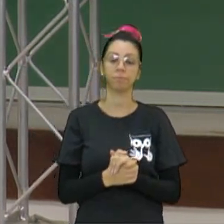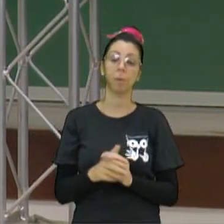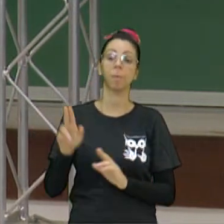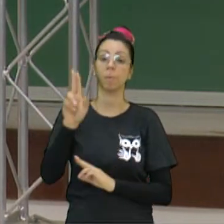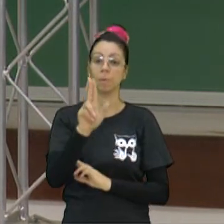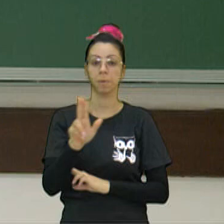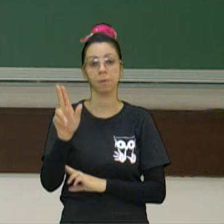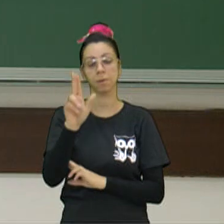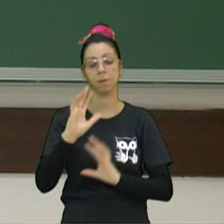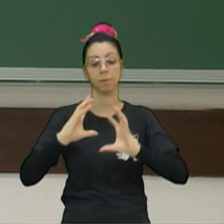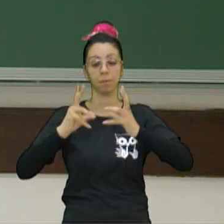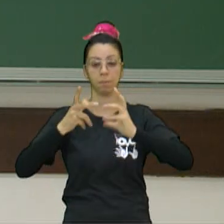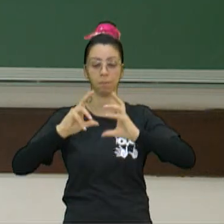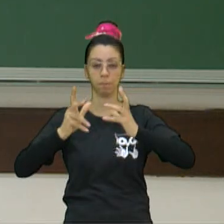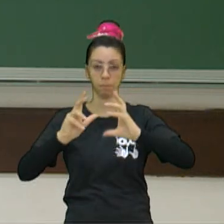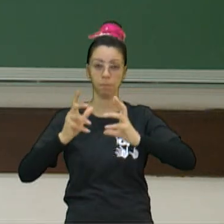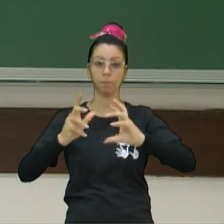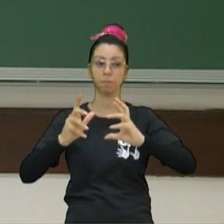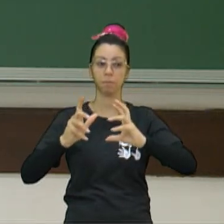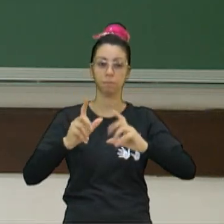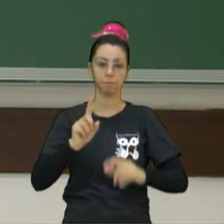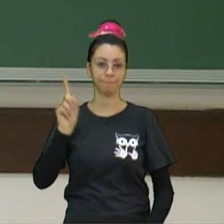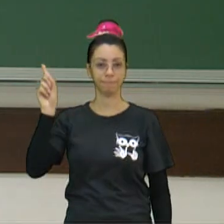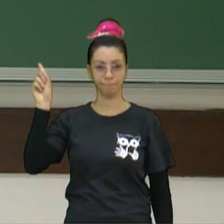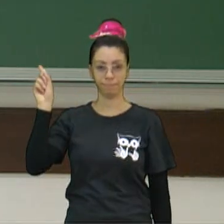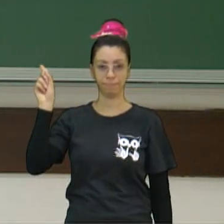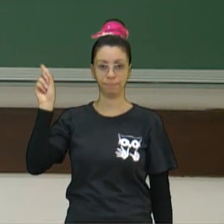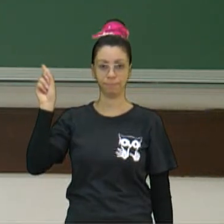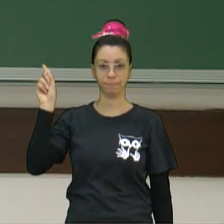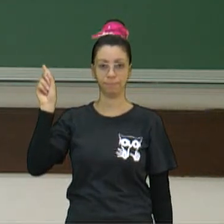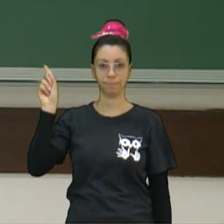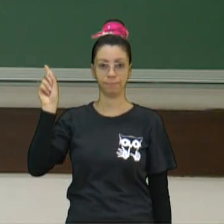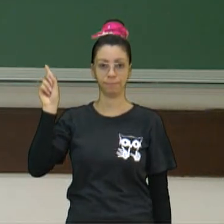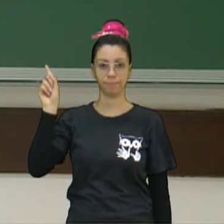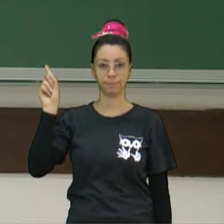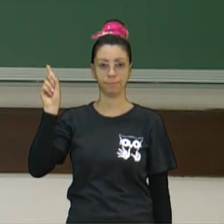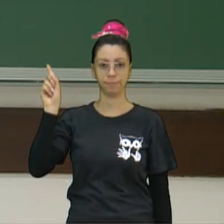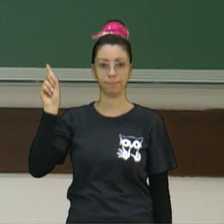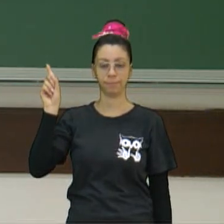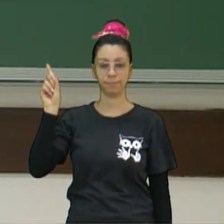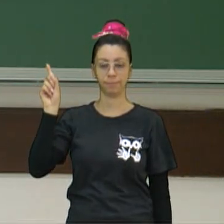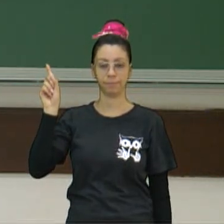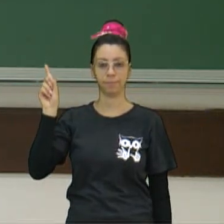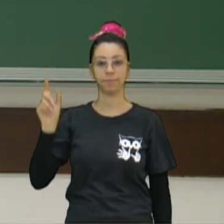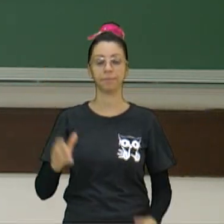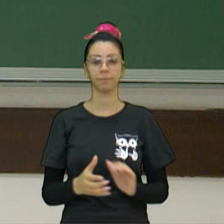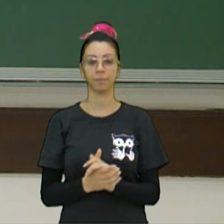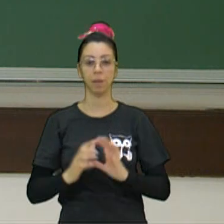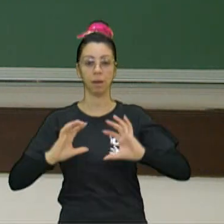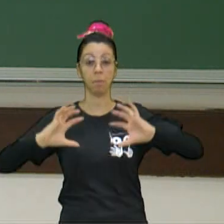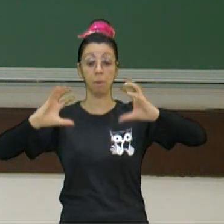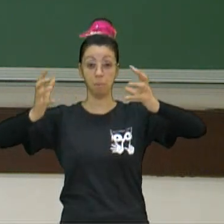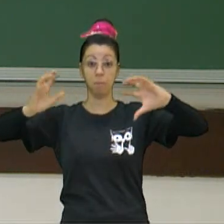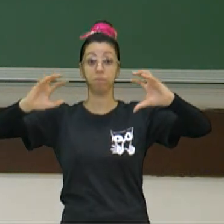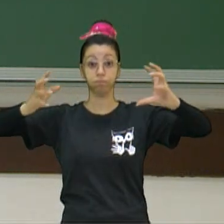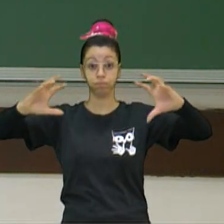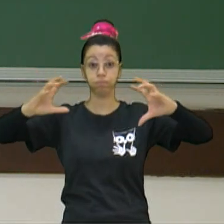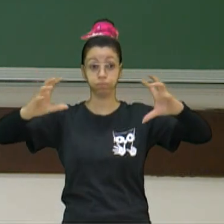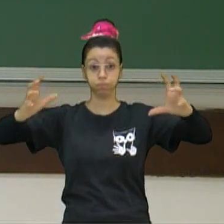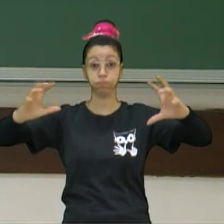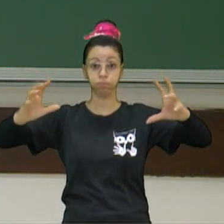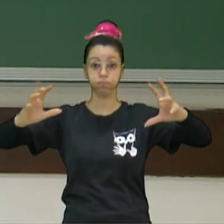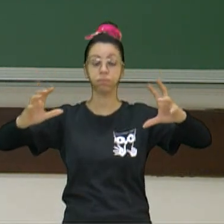bola é realizado com este acessório aqui. Então, bola, é uma bola suíça, né? Uma bola bem grande, bastante flexível, então todos os exercícios